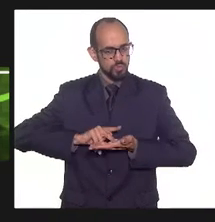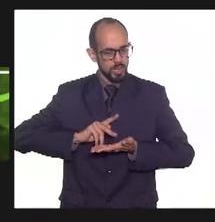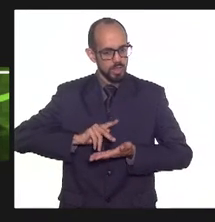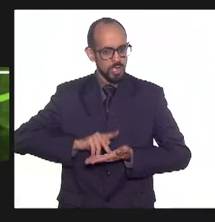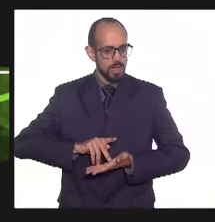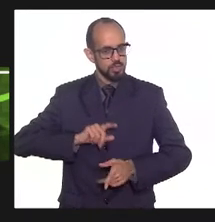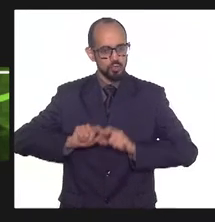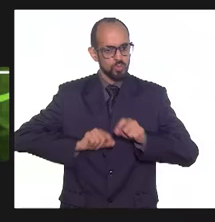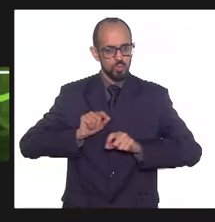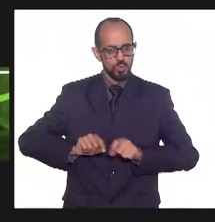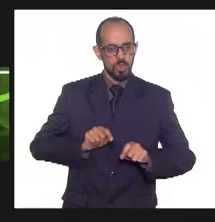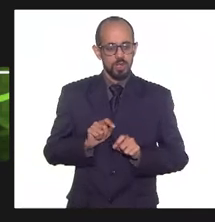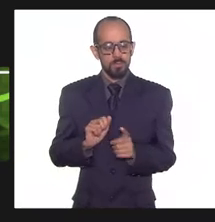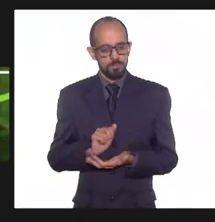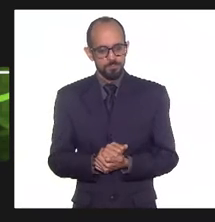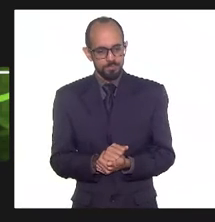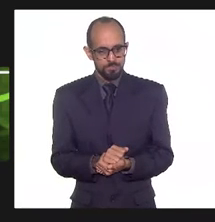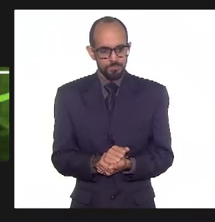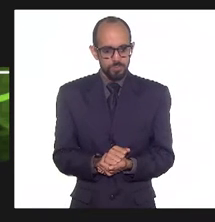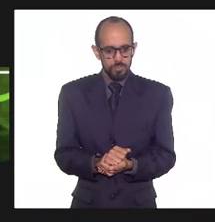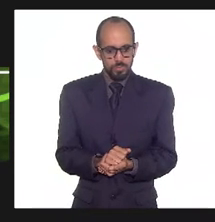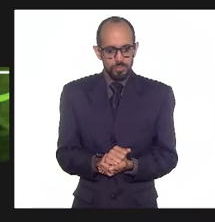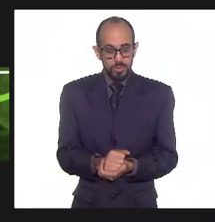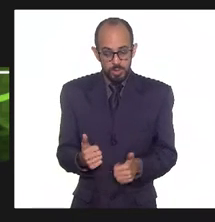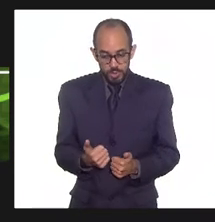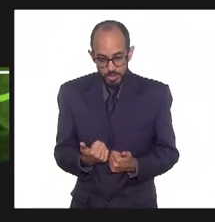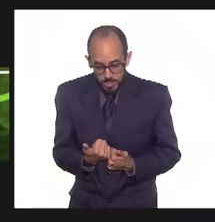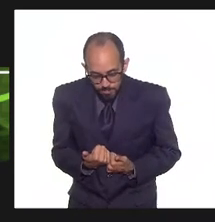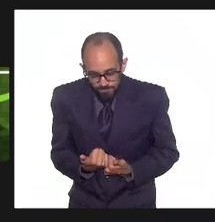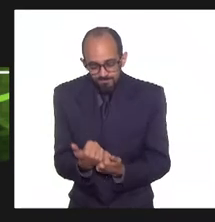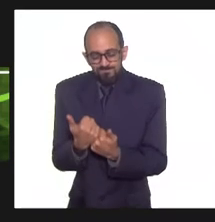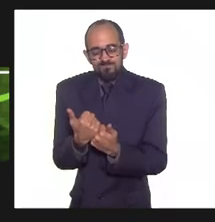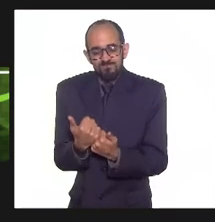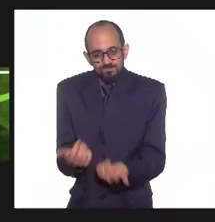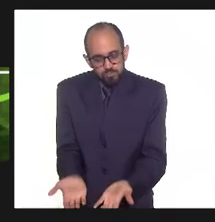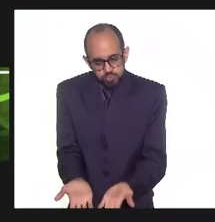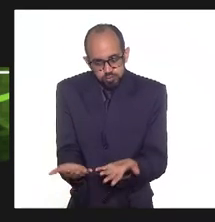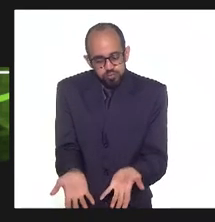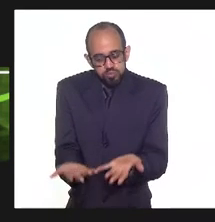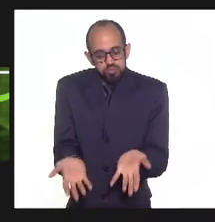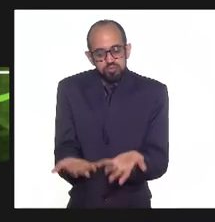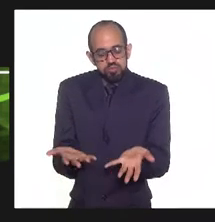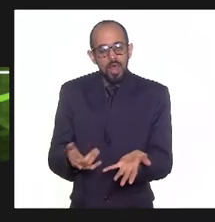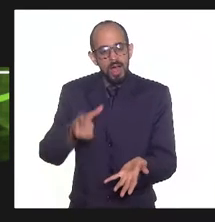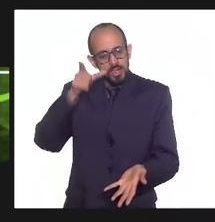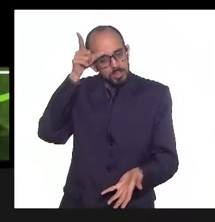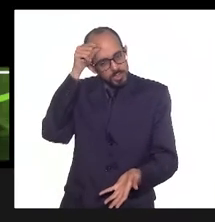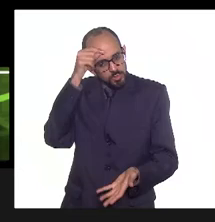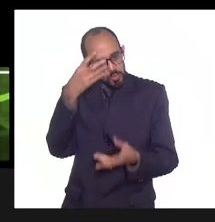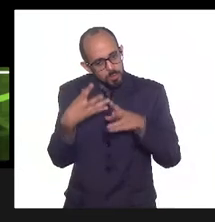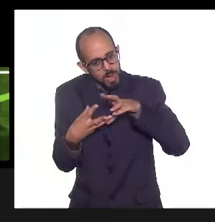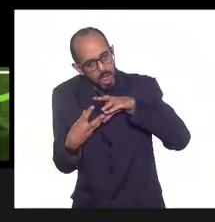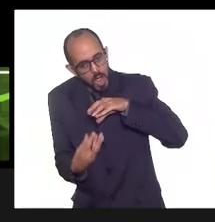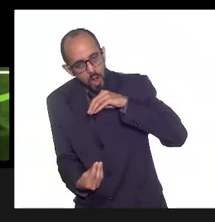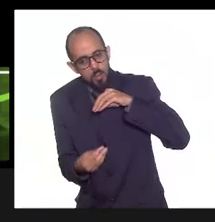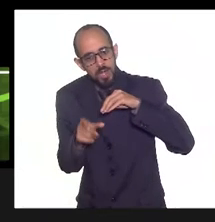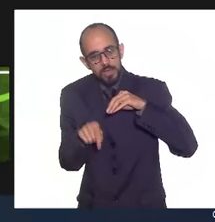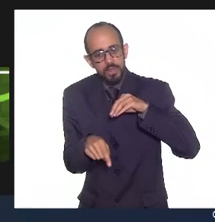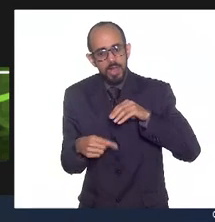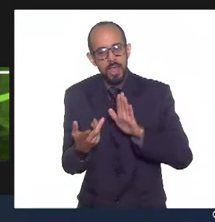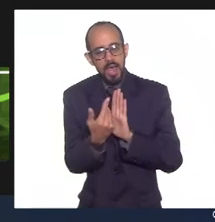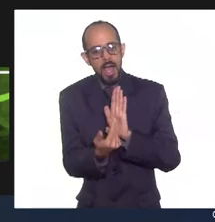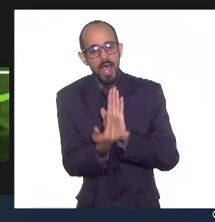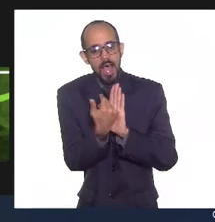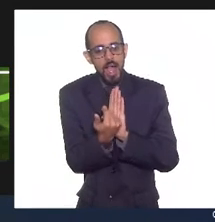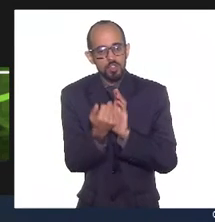dessa dessa desse acalento para a alma né e só a arte pode dar isso né então